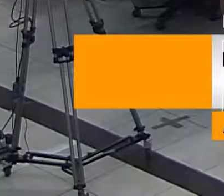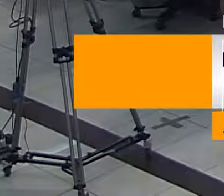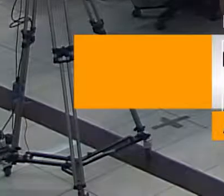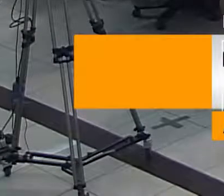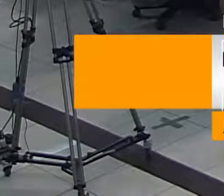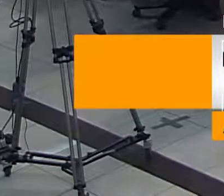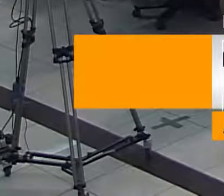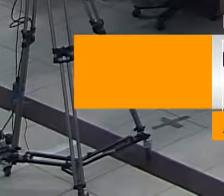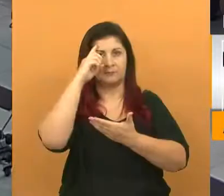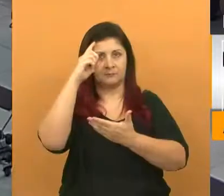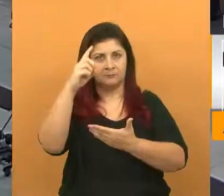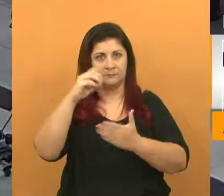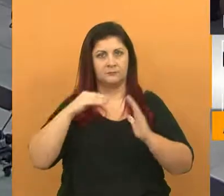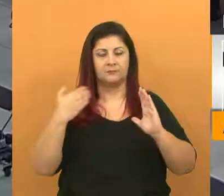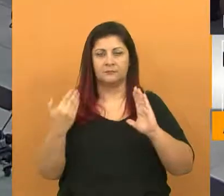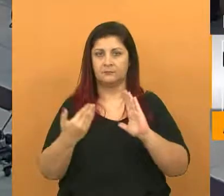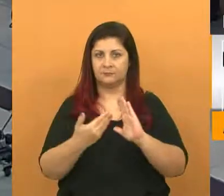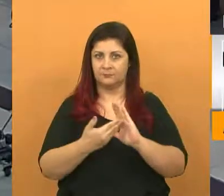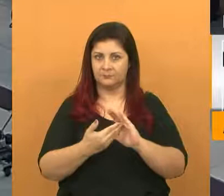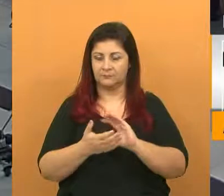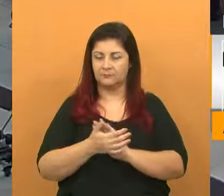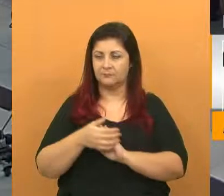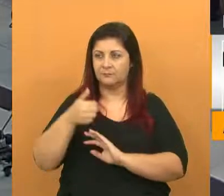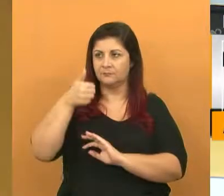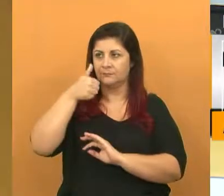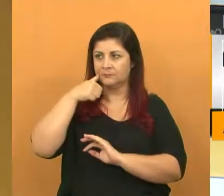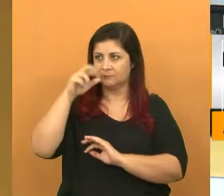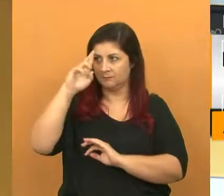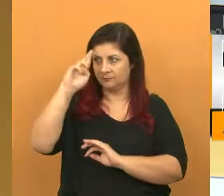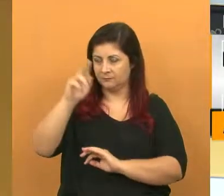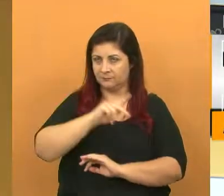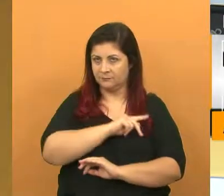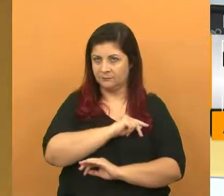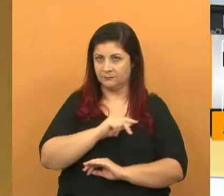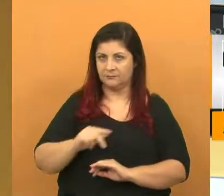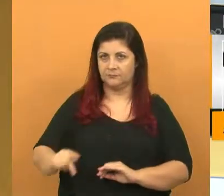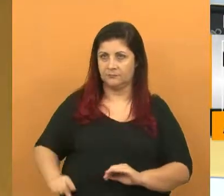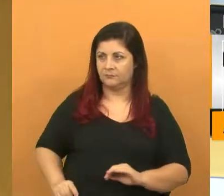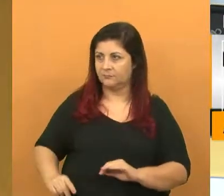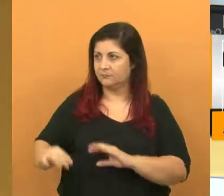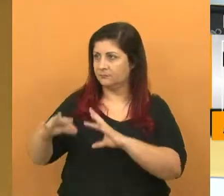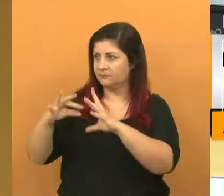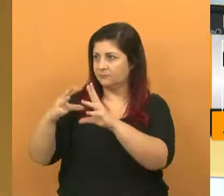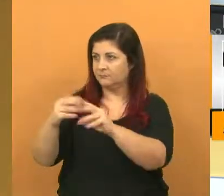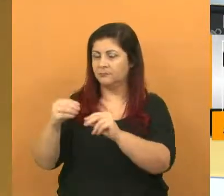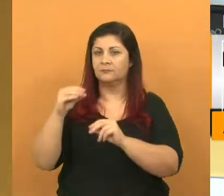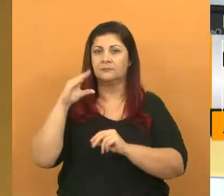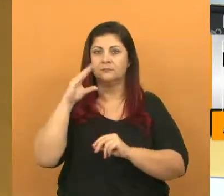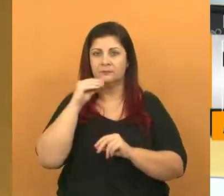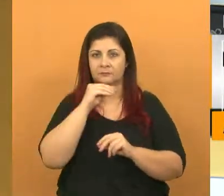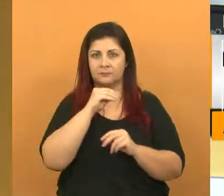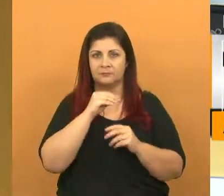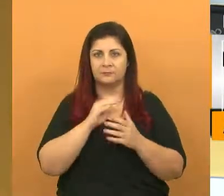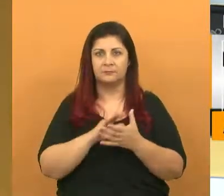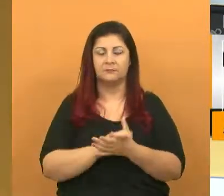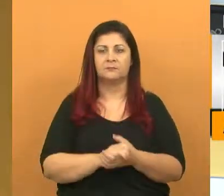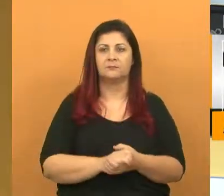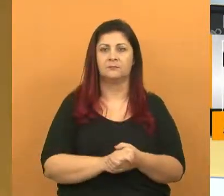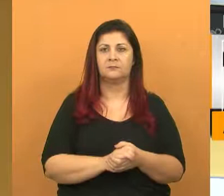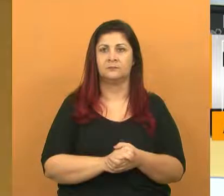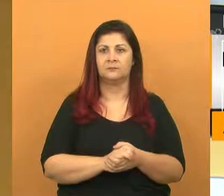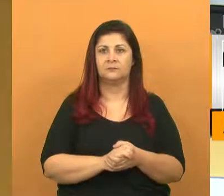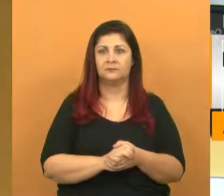Bom dia a todos, senhora presidente, primeiro secretário, secretários do jurídico e do